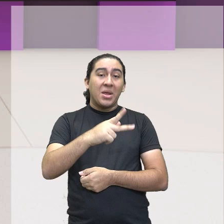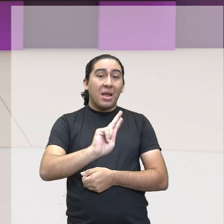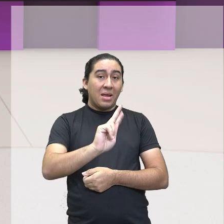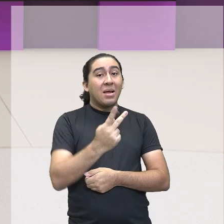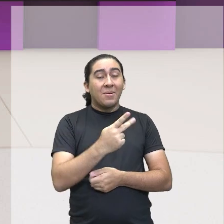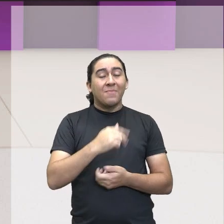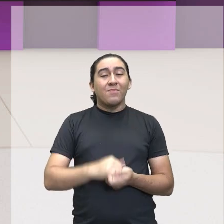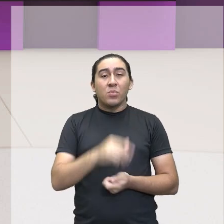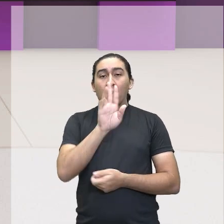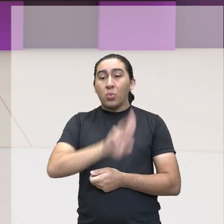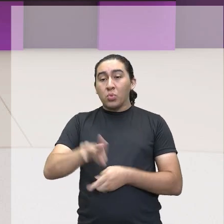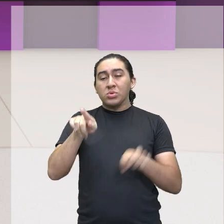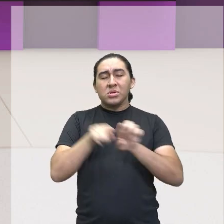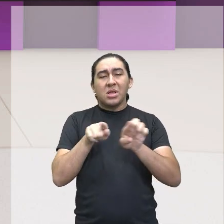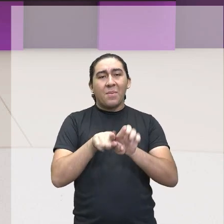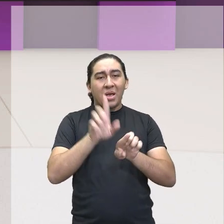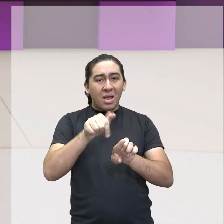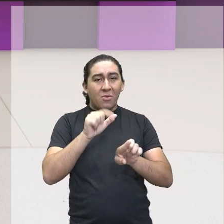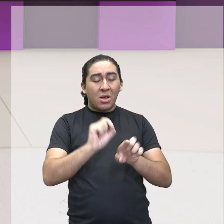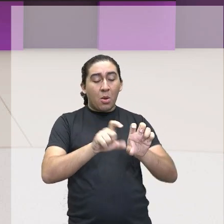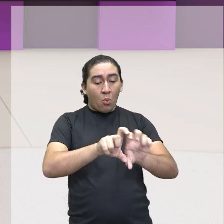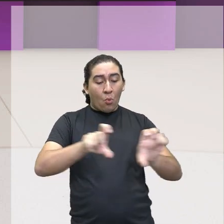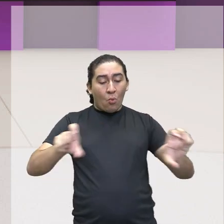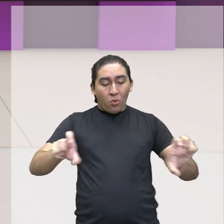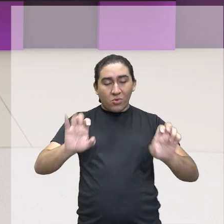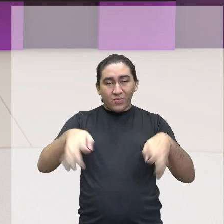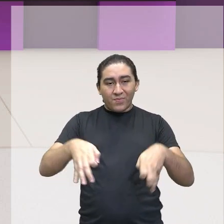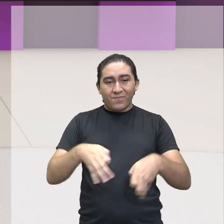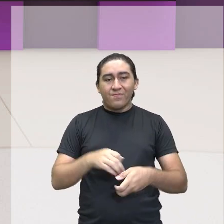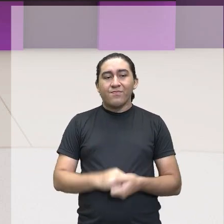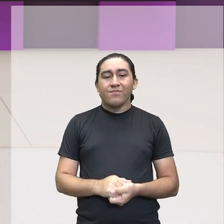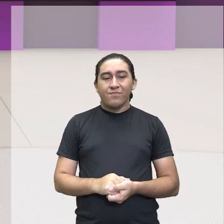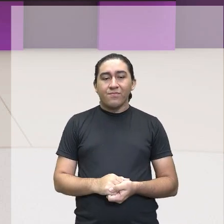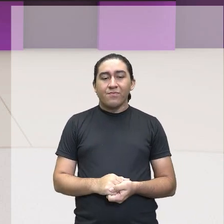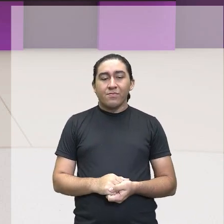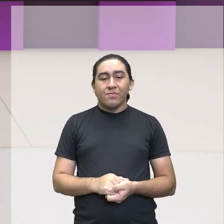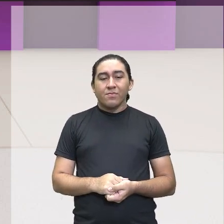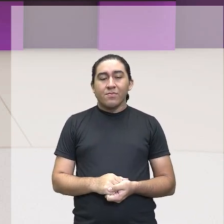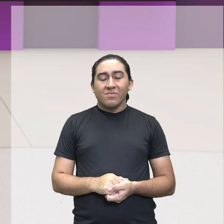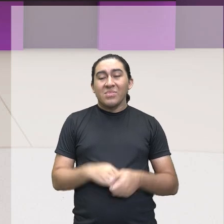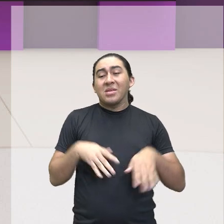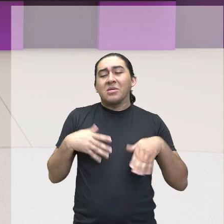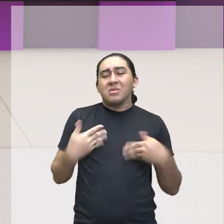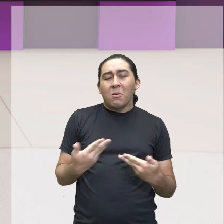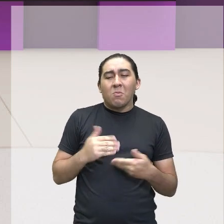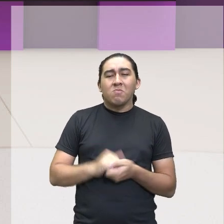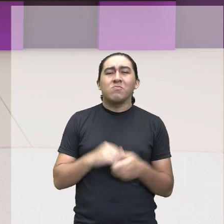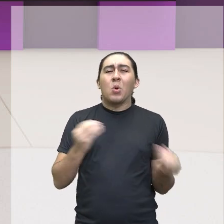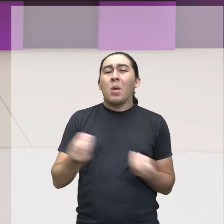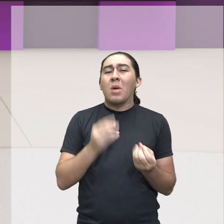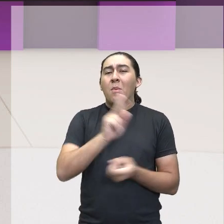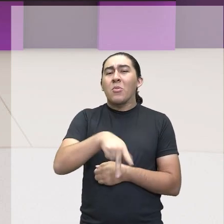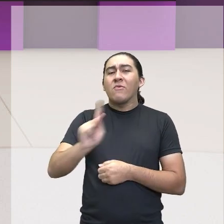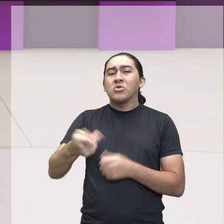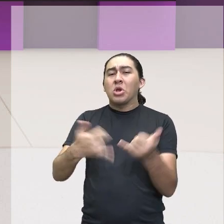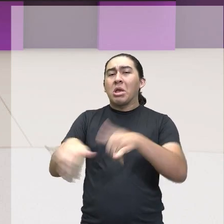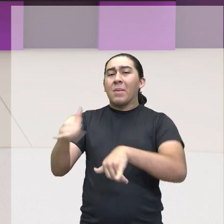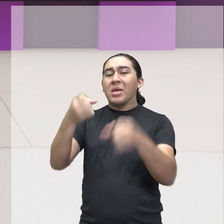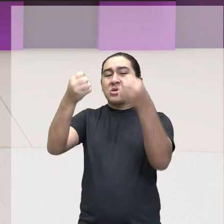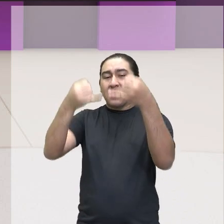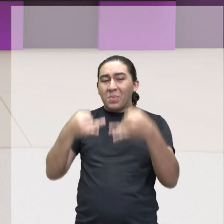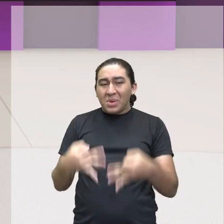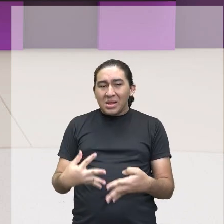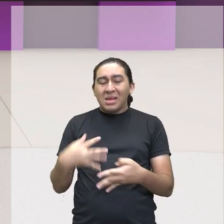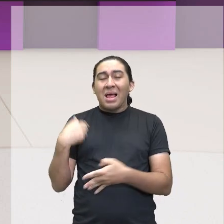ele é usado aí em escala logarítmica, ok? E alguém melhor que um professor de química não há para